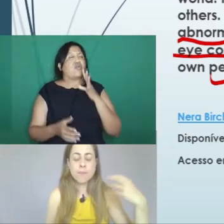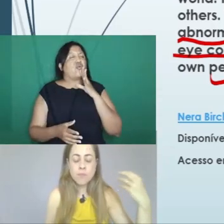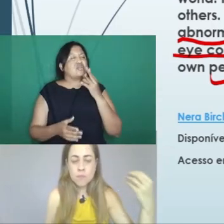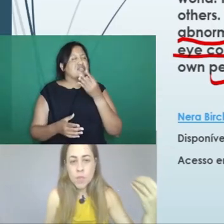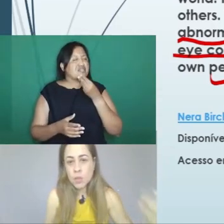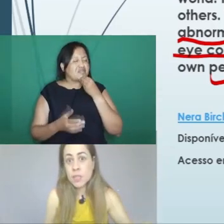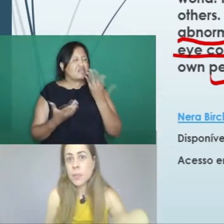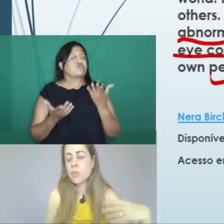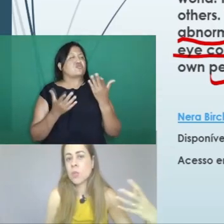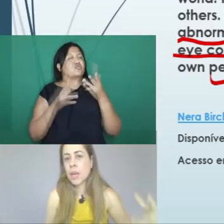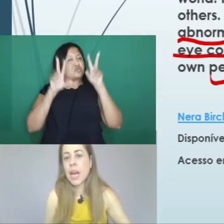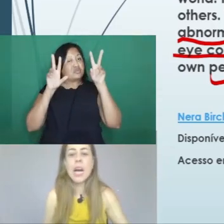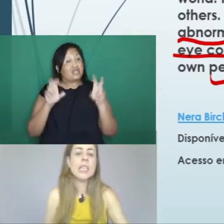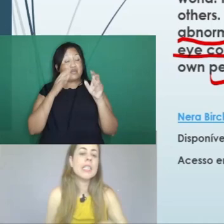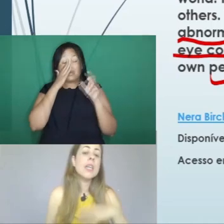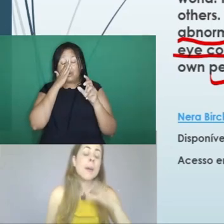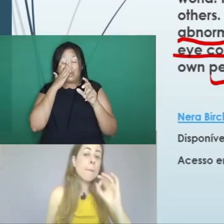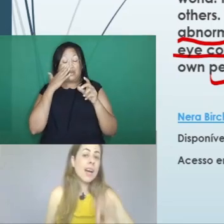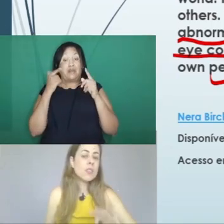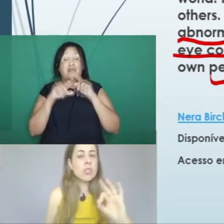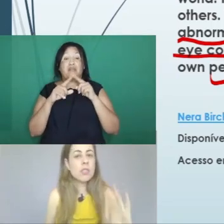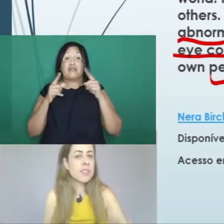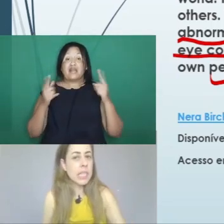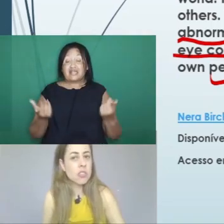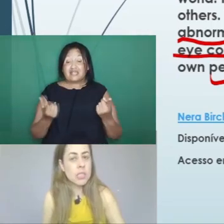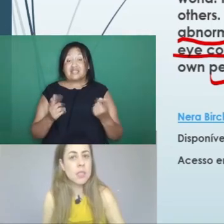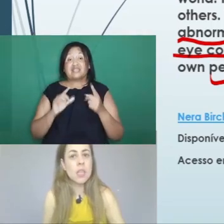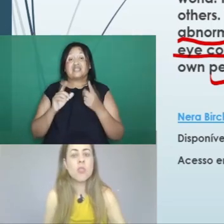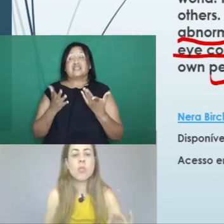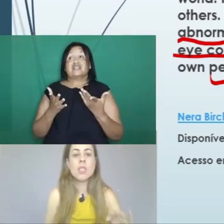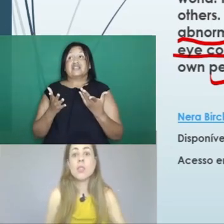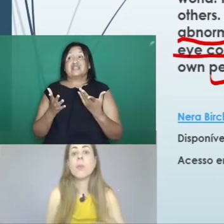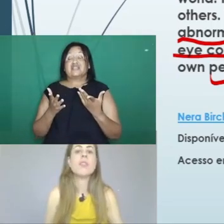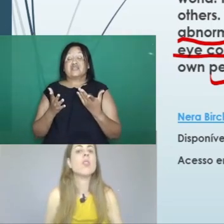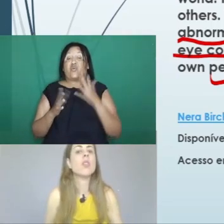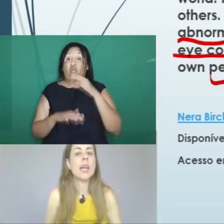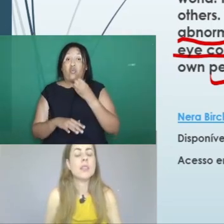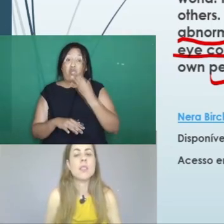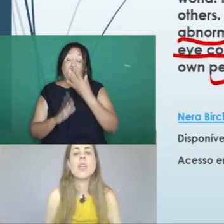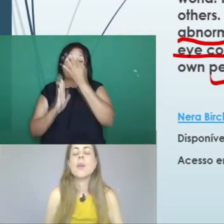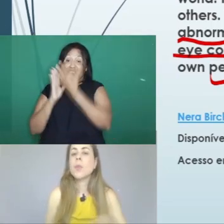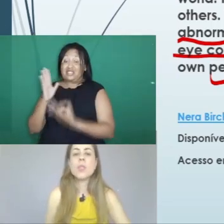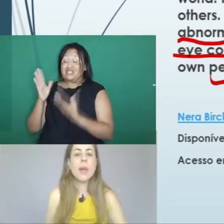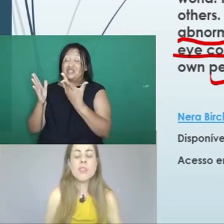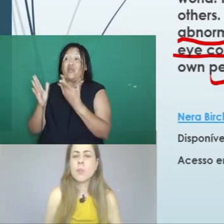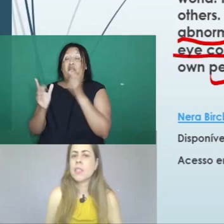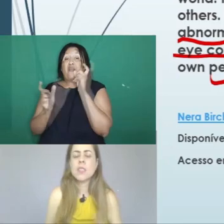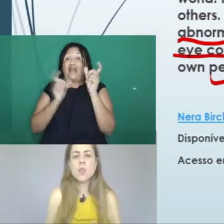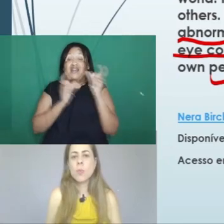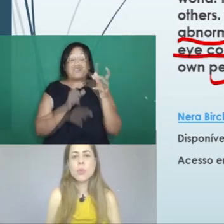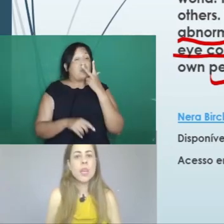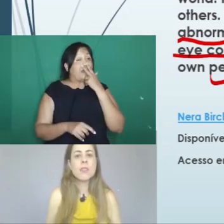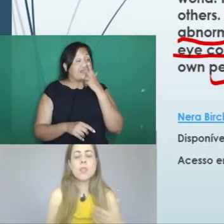de conhecimento sobre a área mas a gente tem uma vantagem nesse texto que são as palavras cognadas muitas palavras